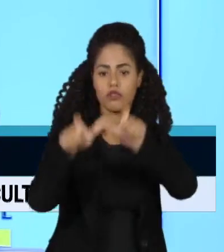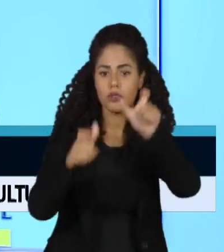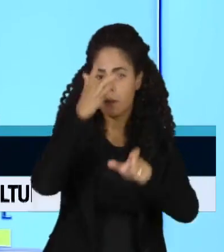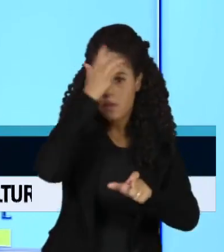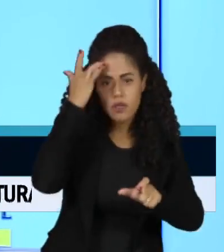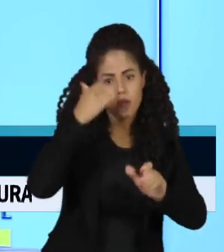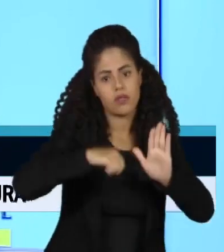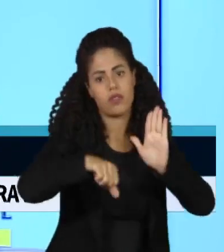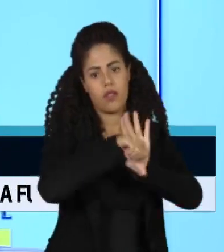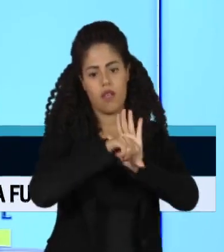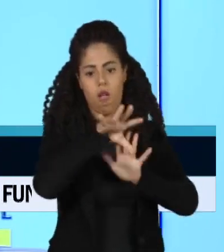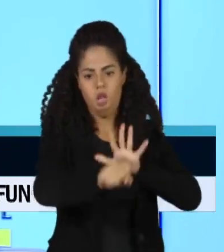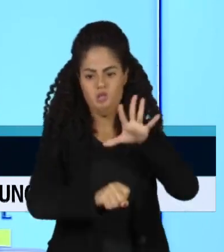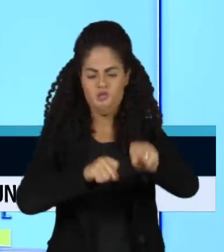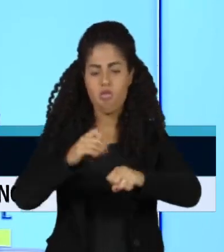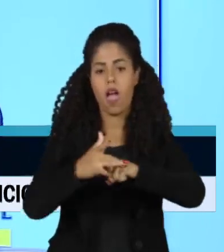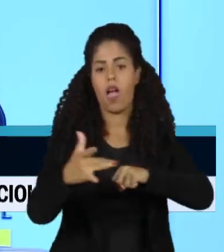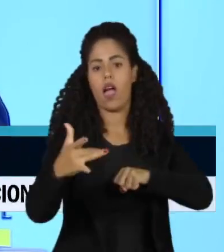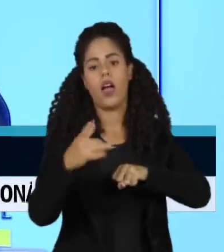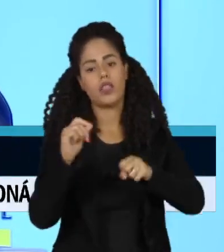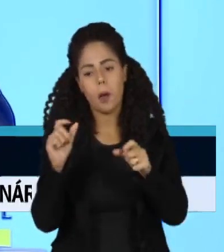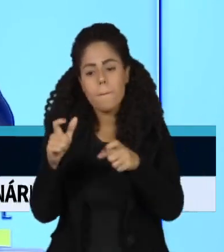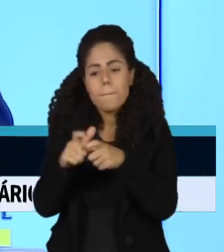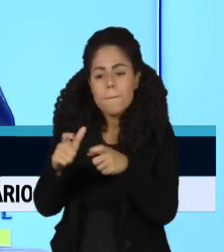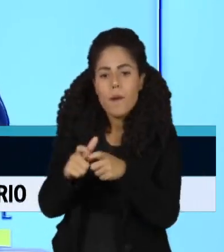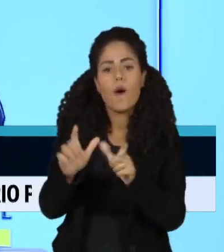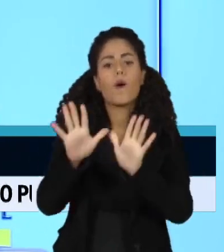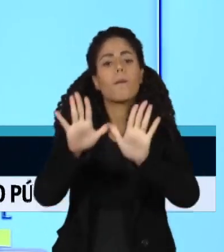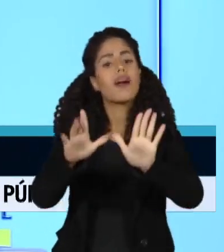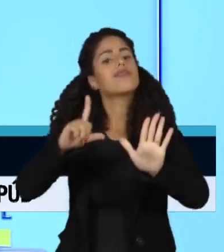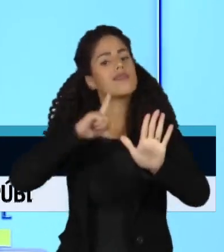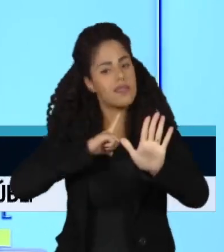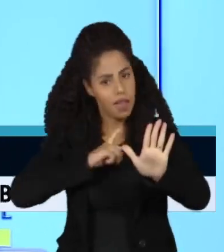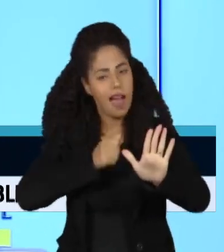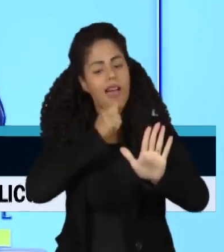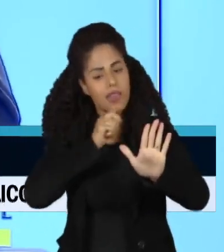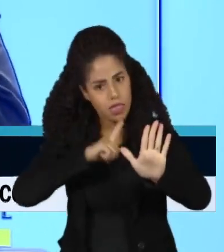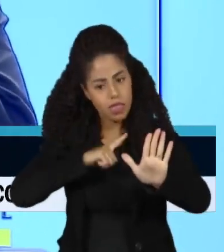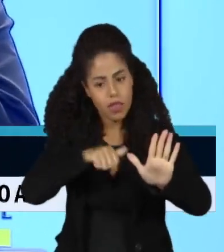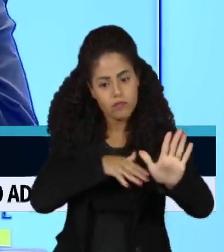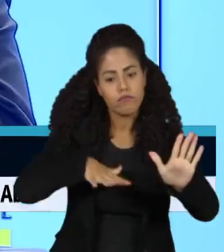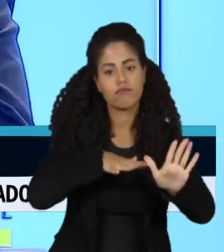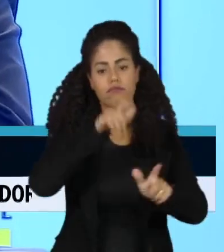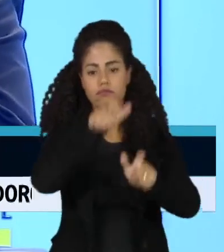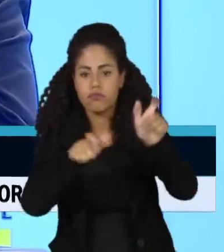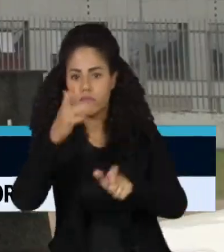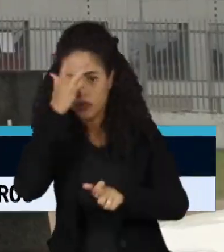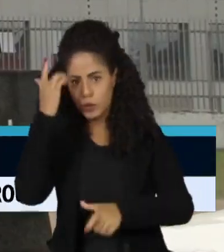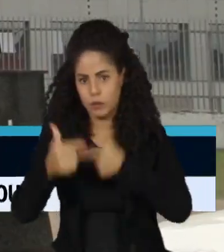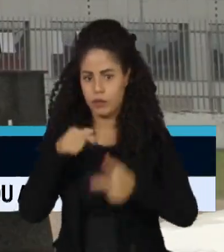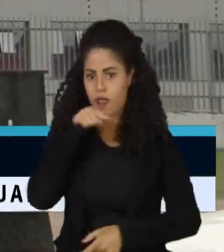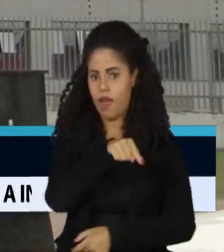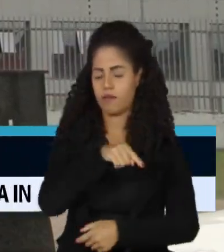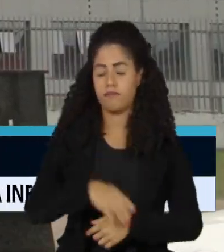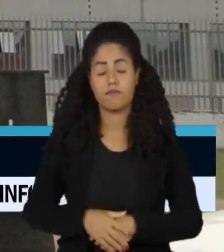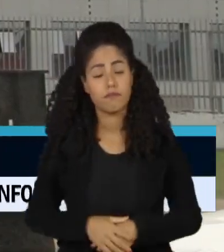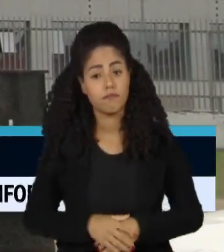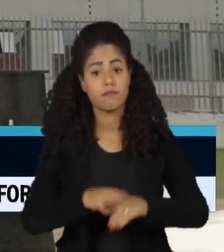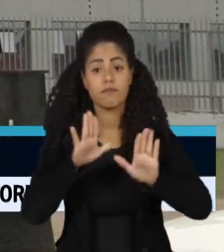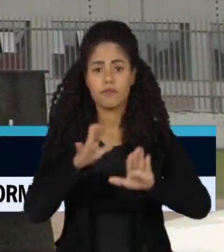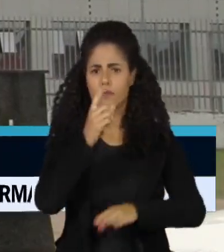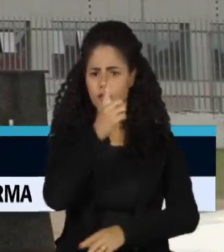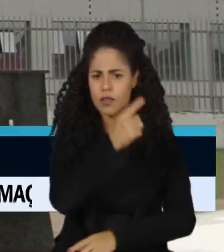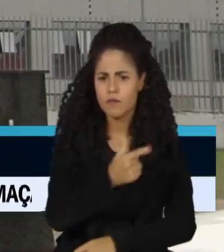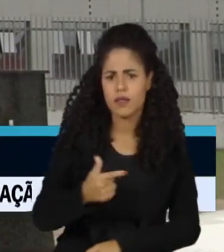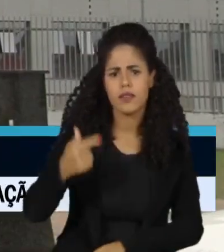ainda permanecem em pequeno número, mas ainda há garimpeiros no território Yanomami nesse momento. Depois de uma semana de operação